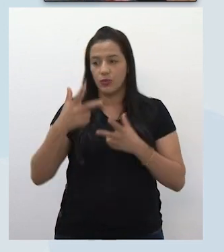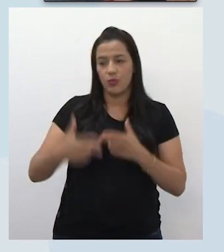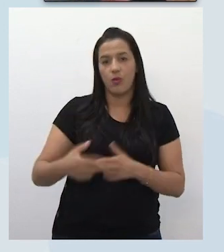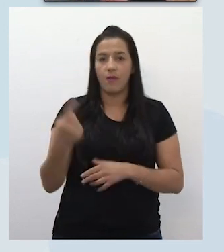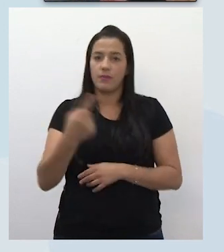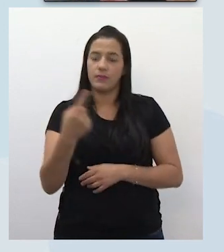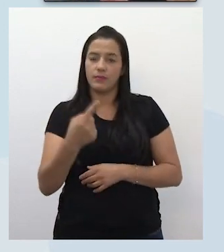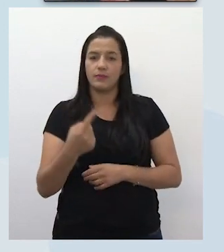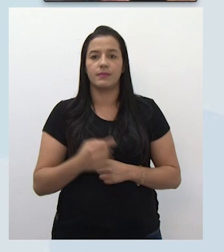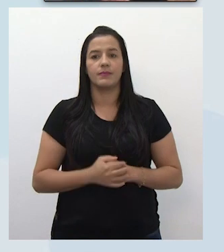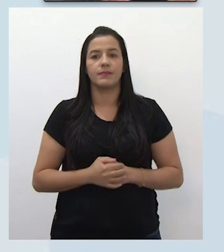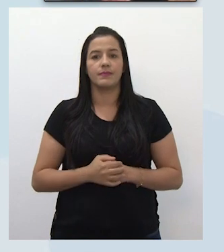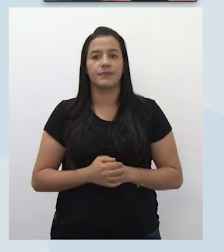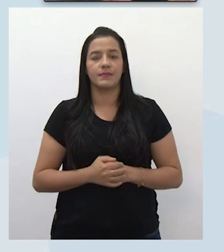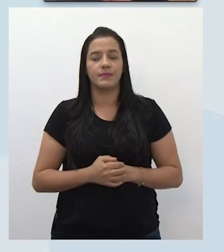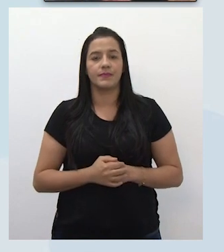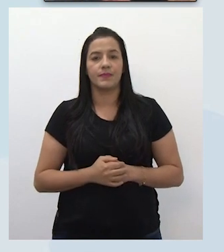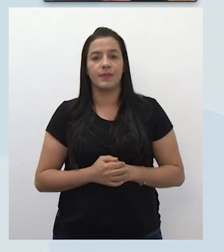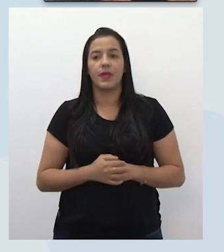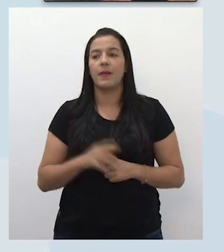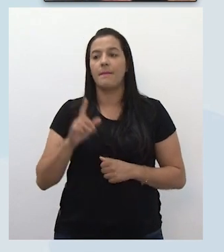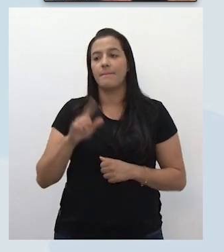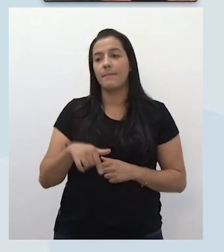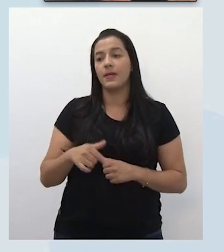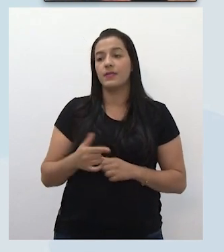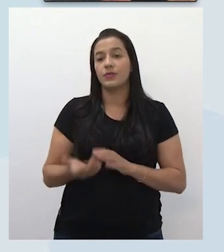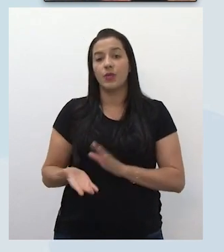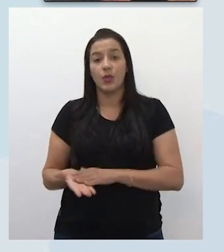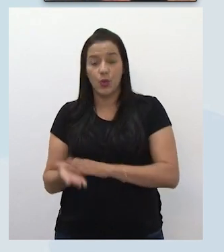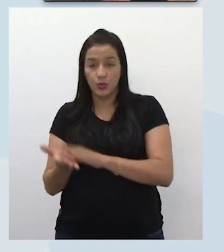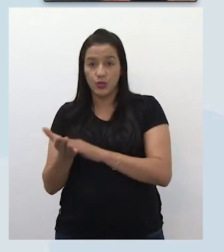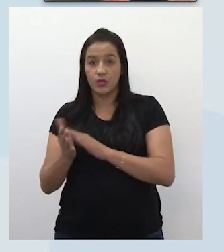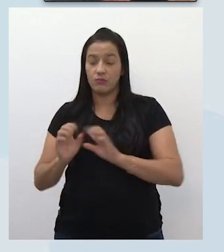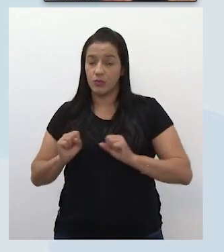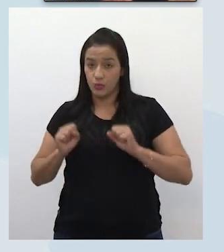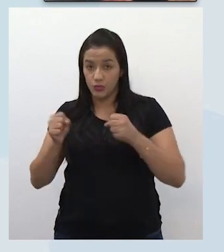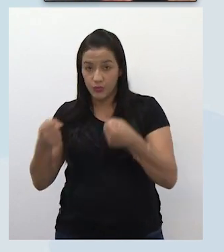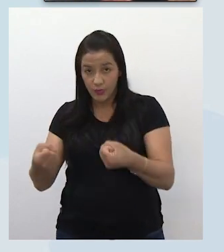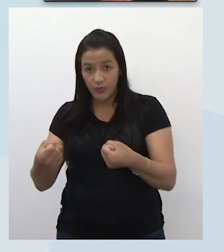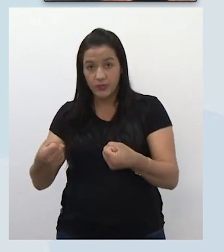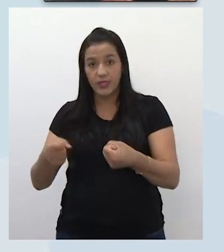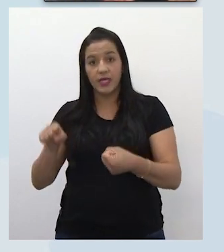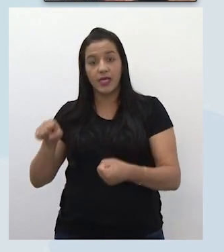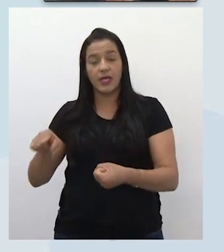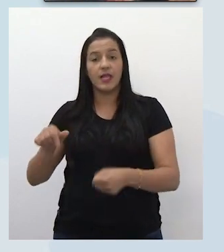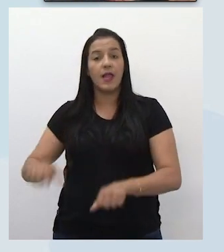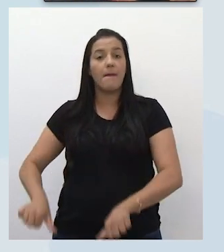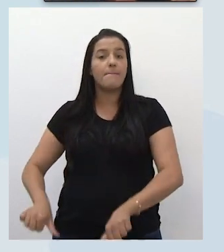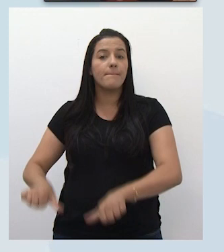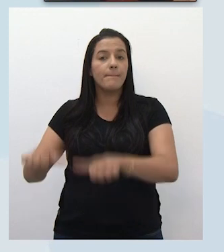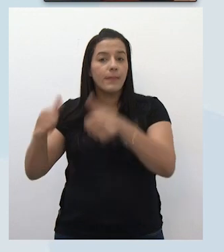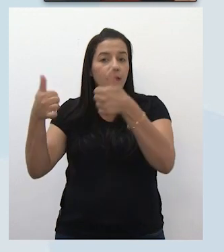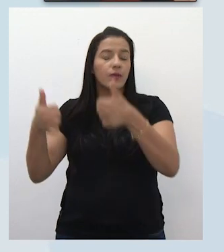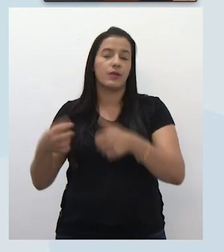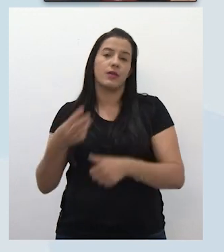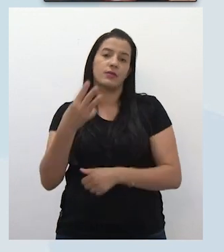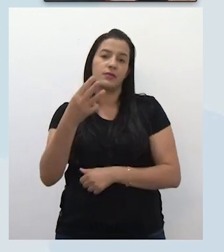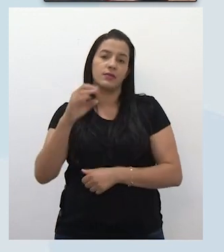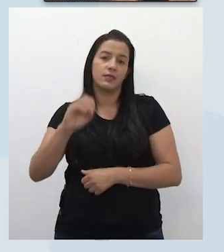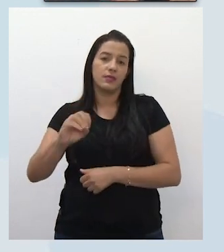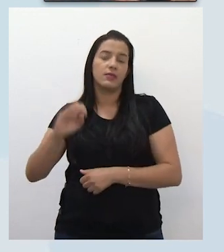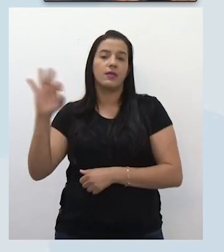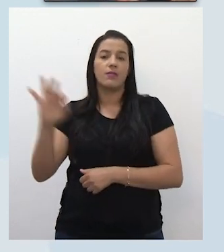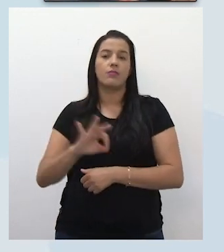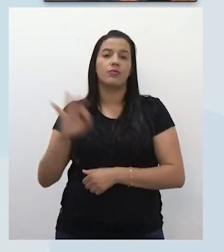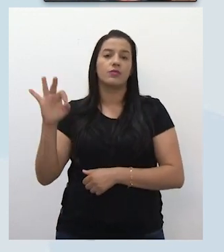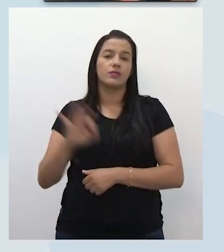Mas olha o resultado. Os elogiados pelo esforço melhoraram em até 30% a